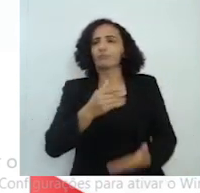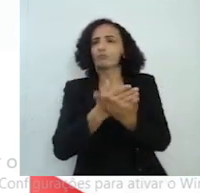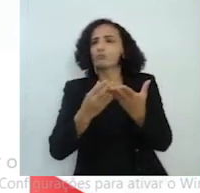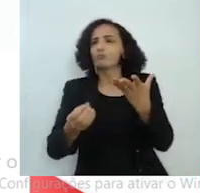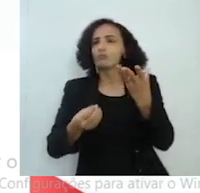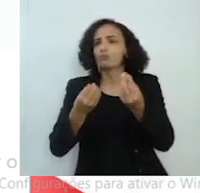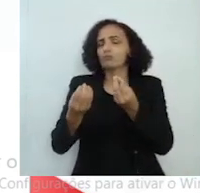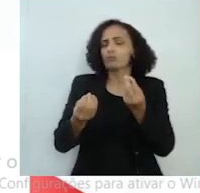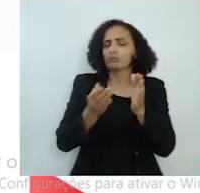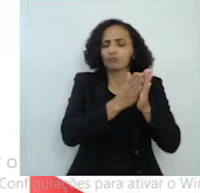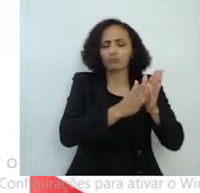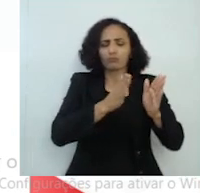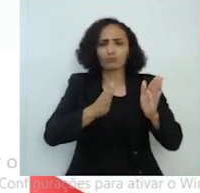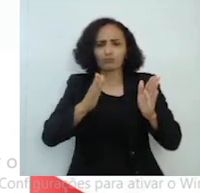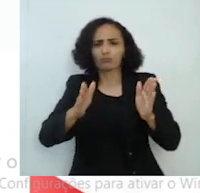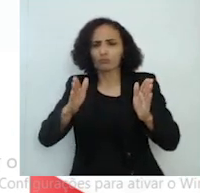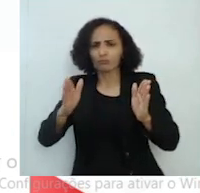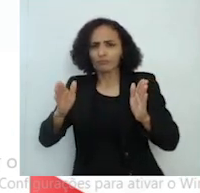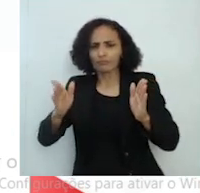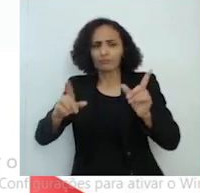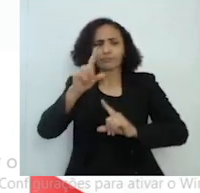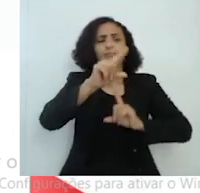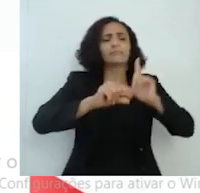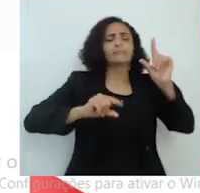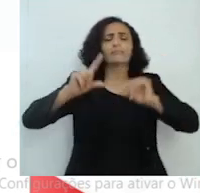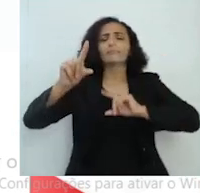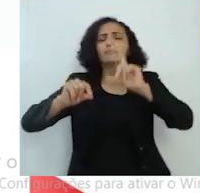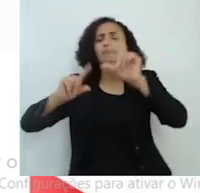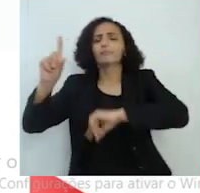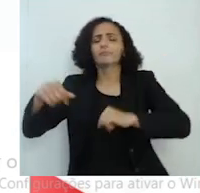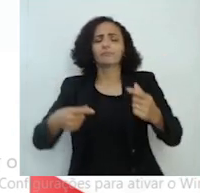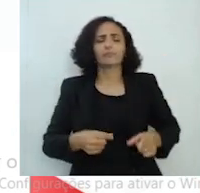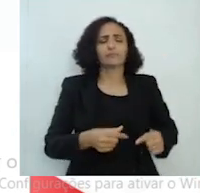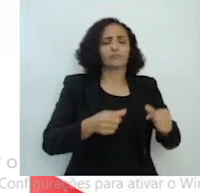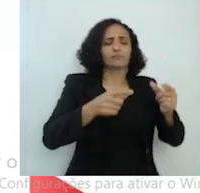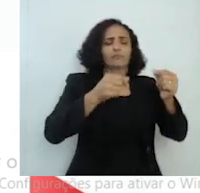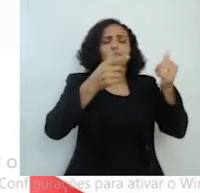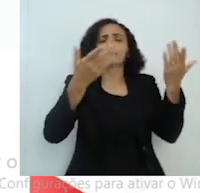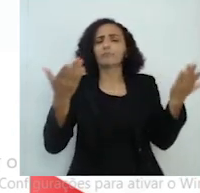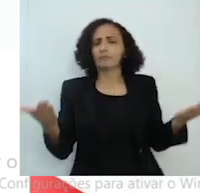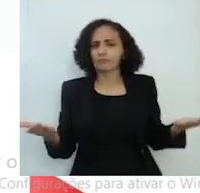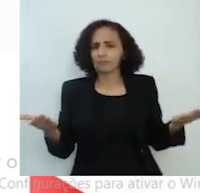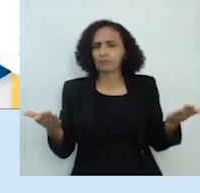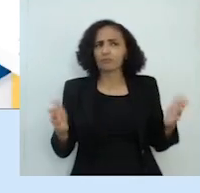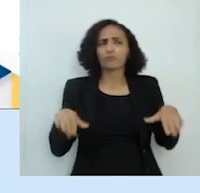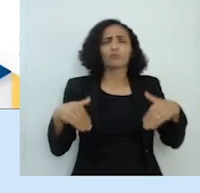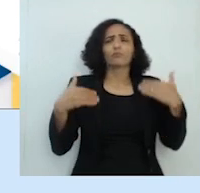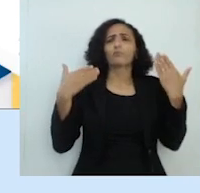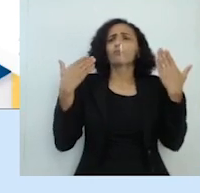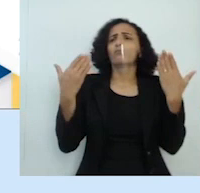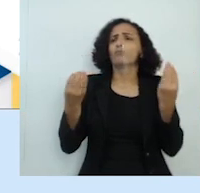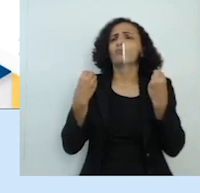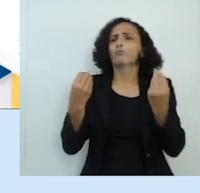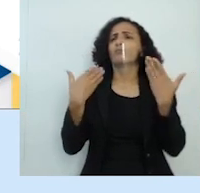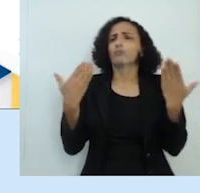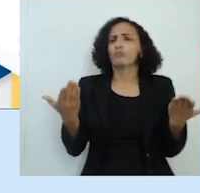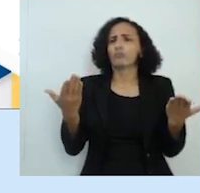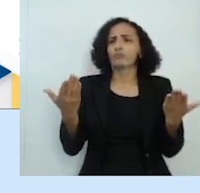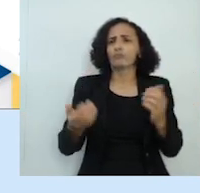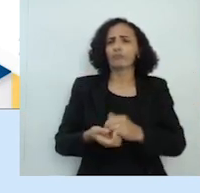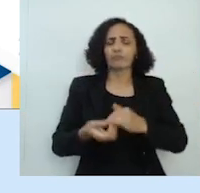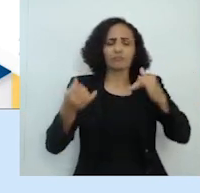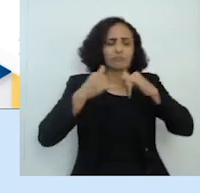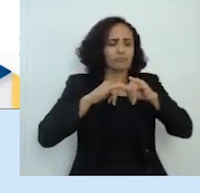vai dominar aquele mercado ali. E o capitalismo informacional. Que é isso, tia?